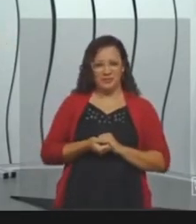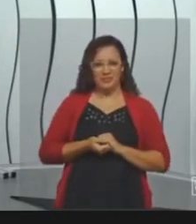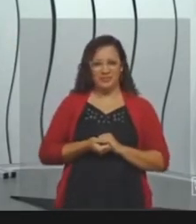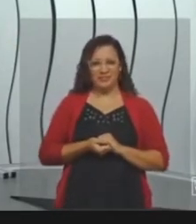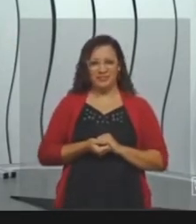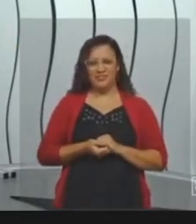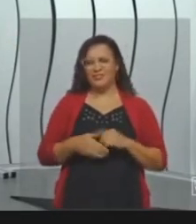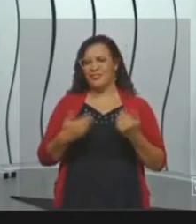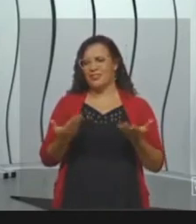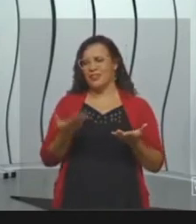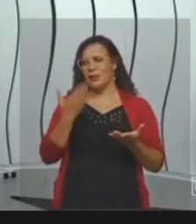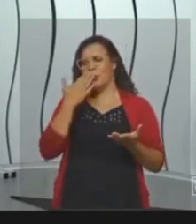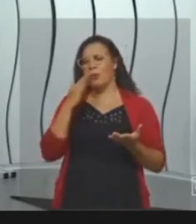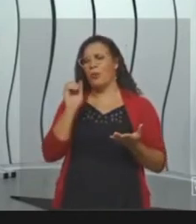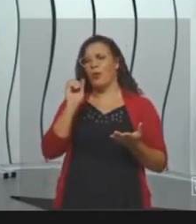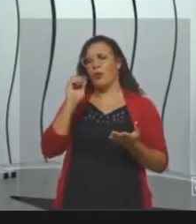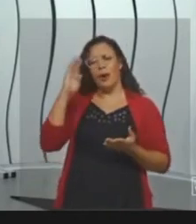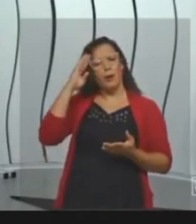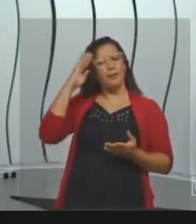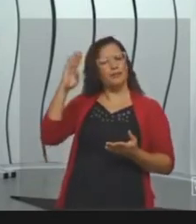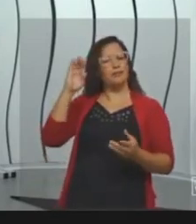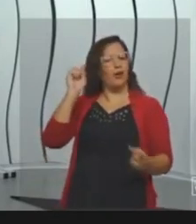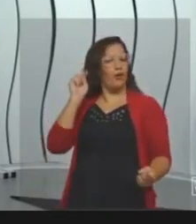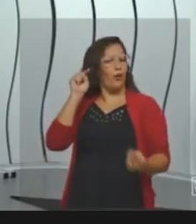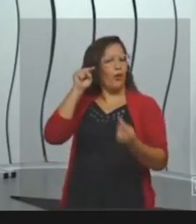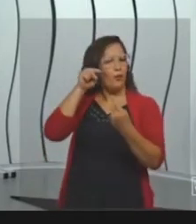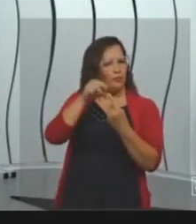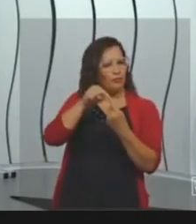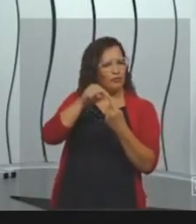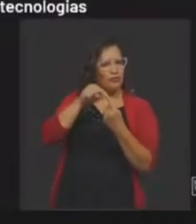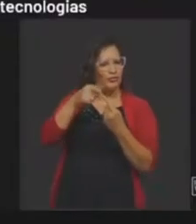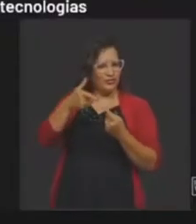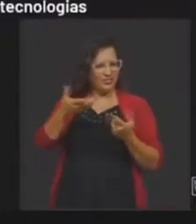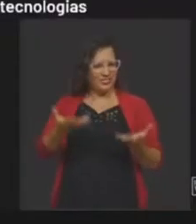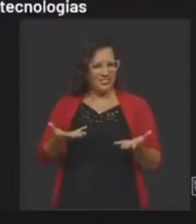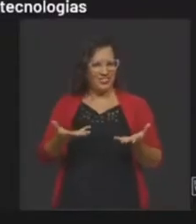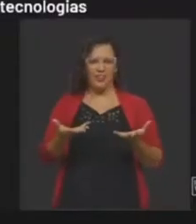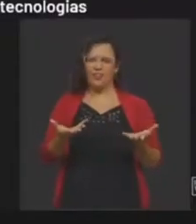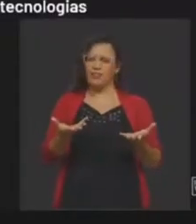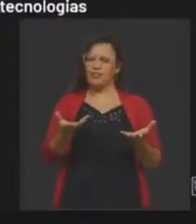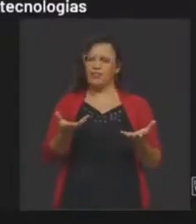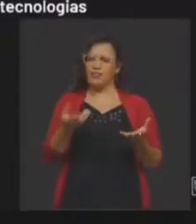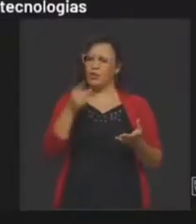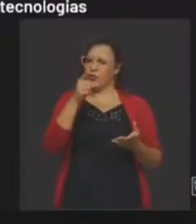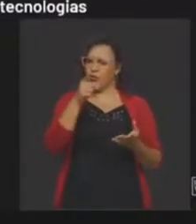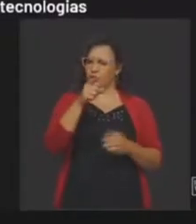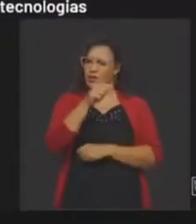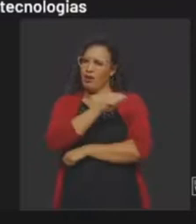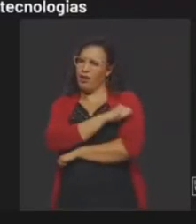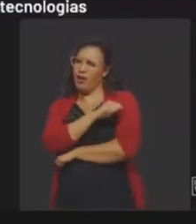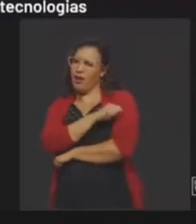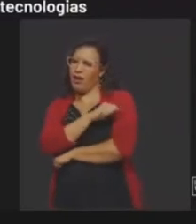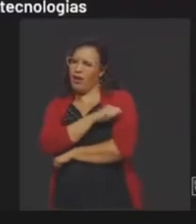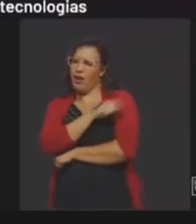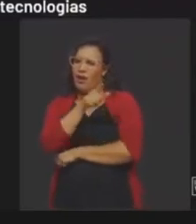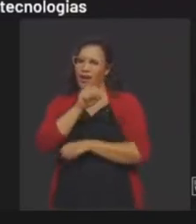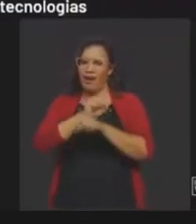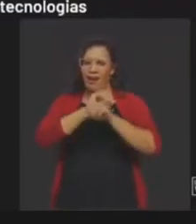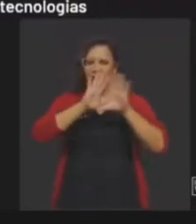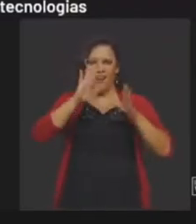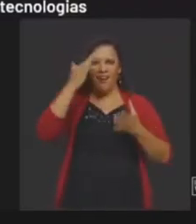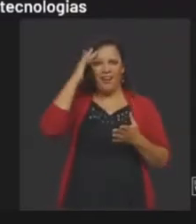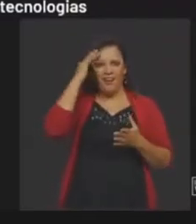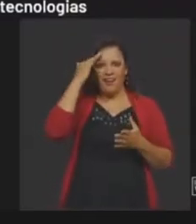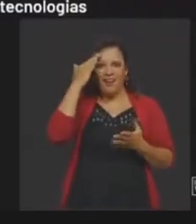Quais são os principais objetivos desta aula? Permitir que você, aluno, possa compreender a importância